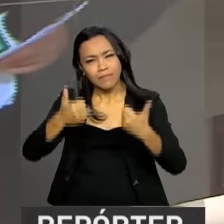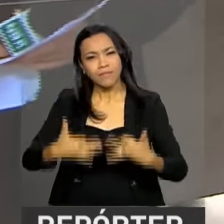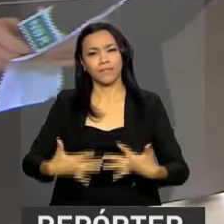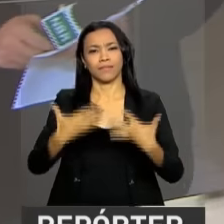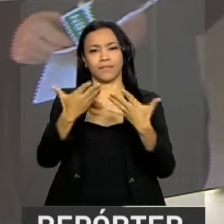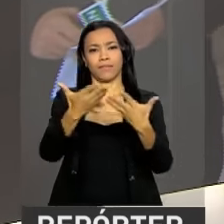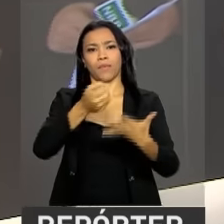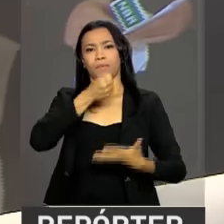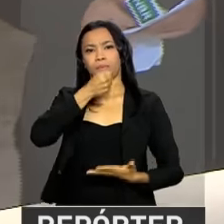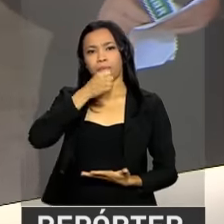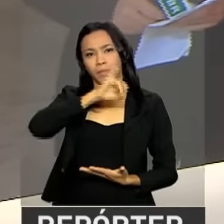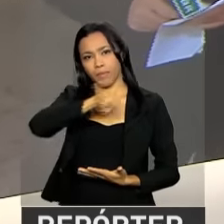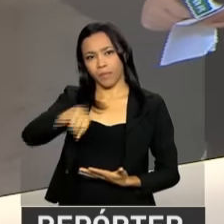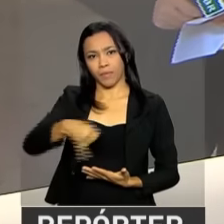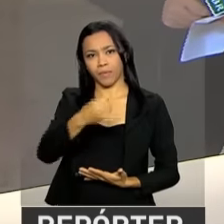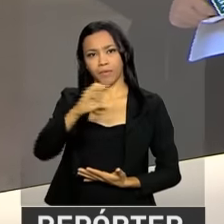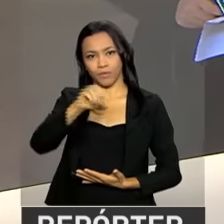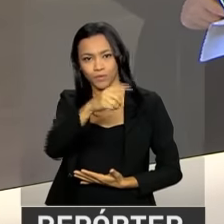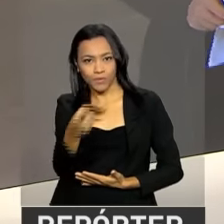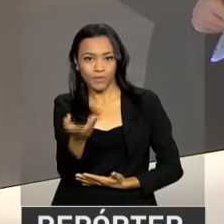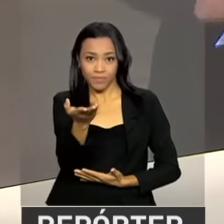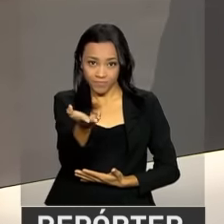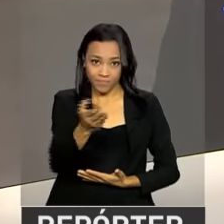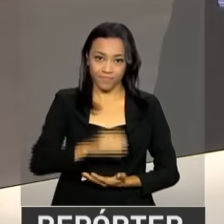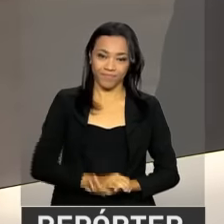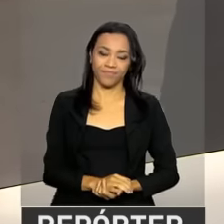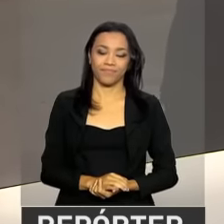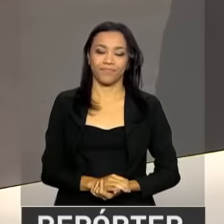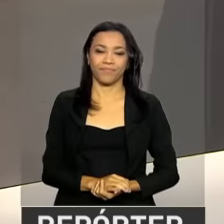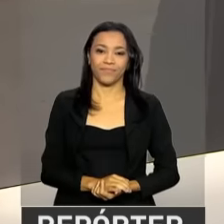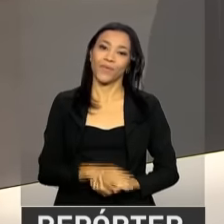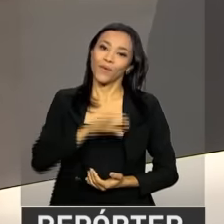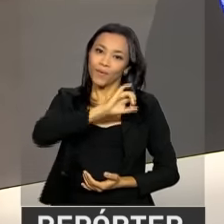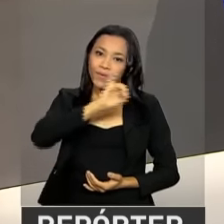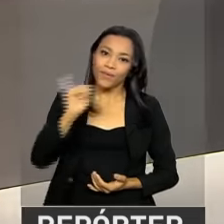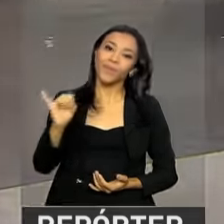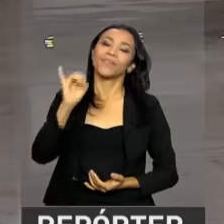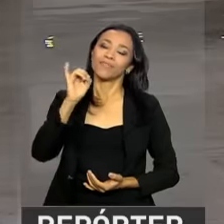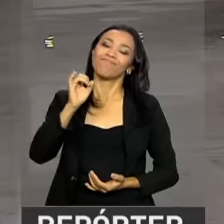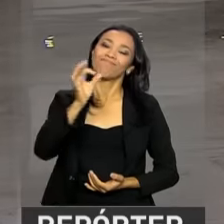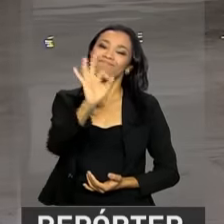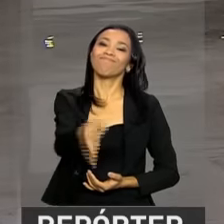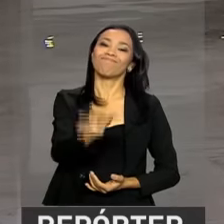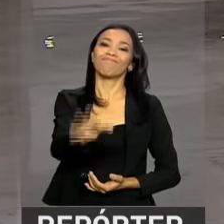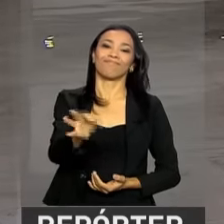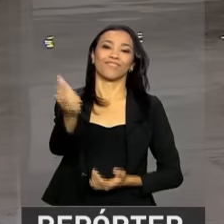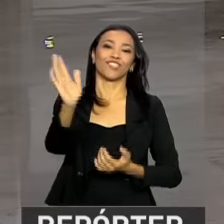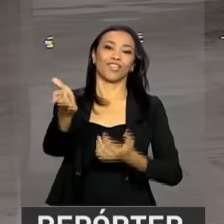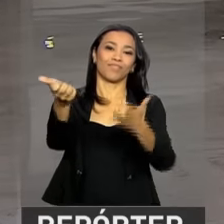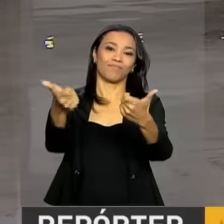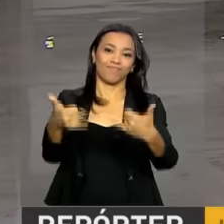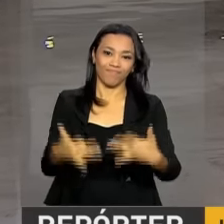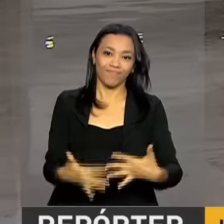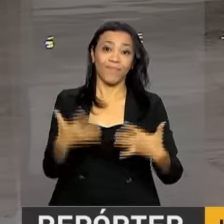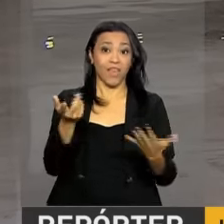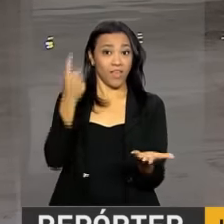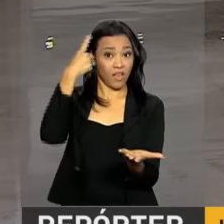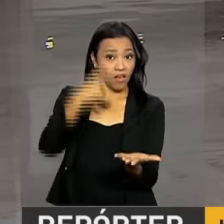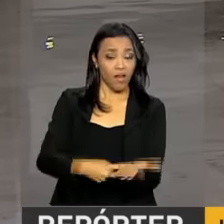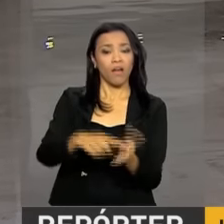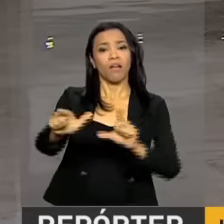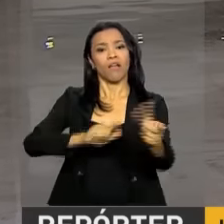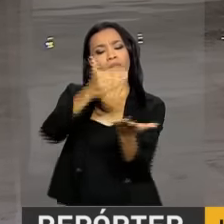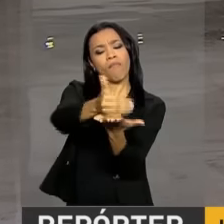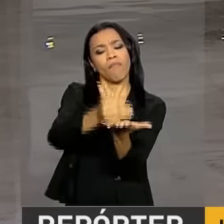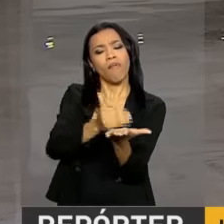informações pra gente ao vivo Oi João Pedro Oi Daniele exatamente isso que você falou essa agenda no Rio de Janeiro é